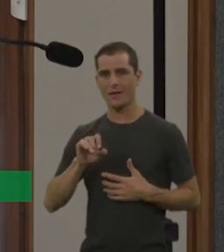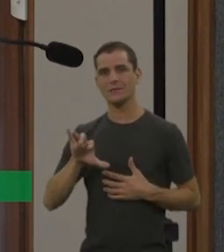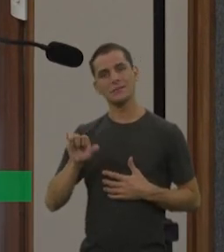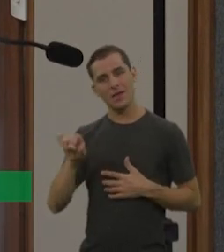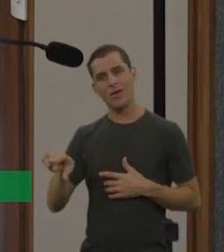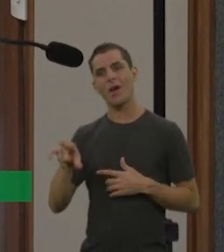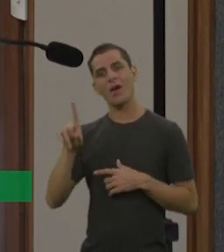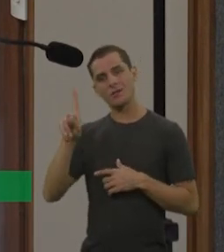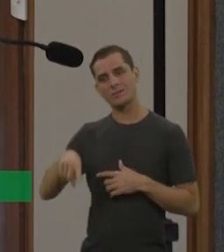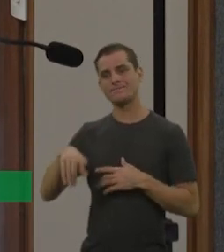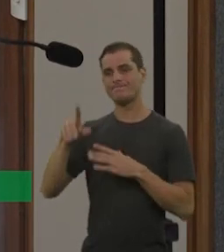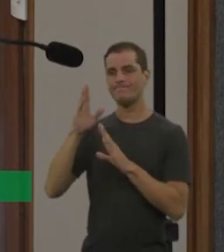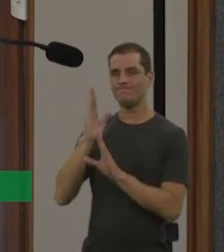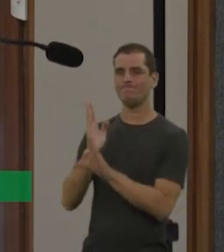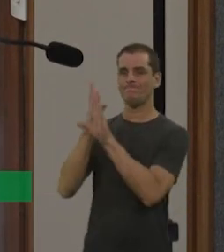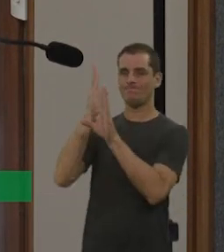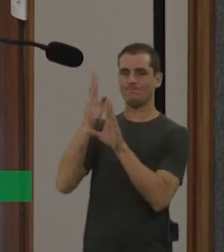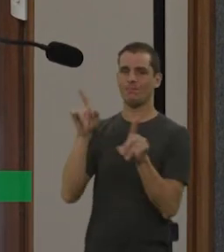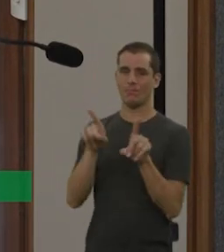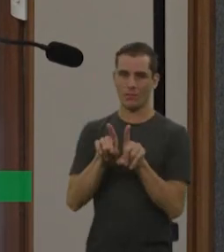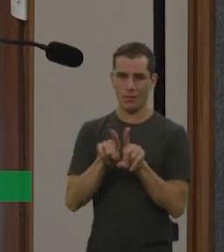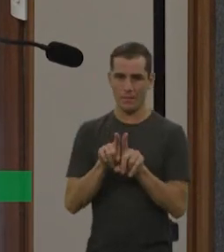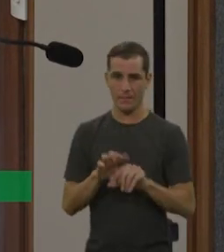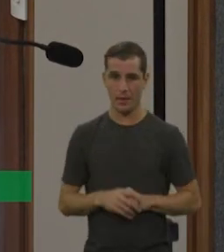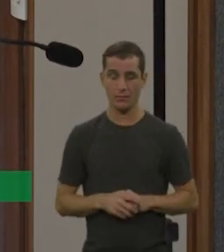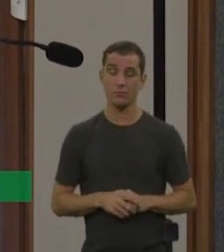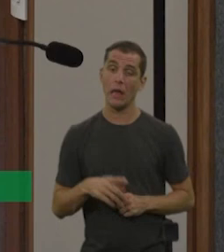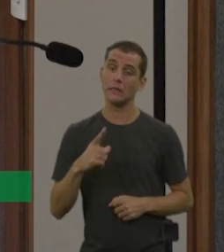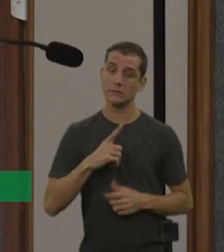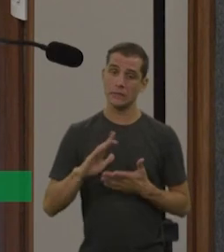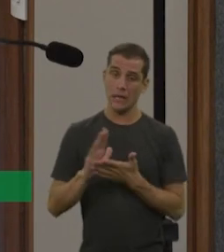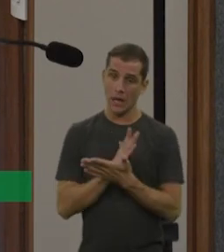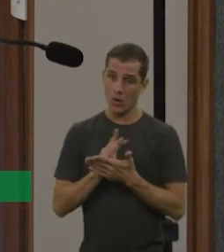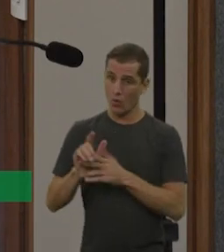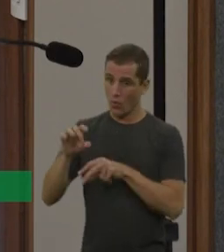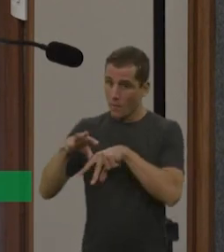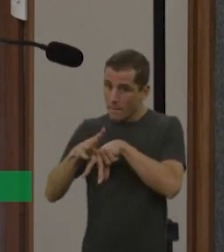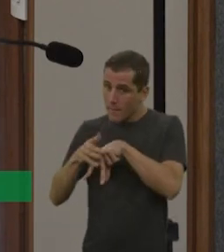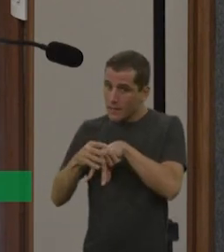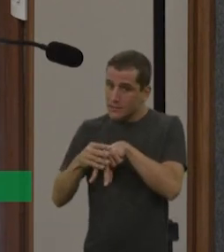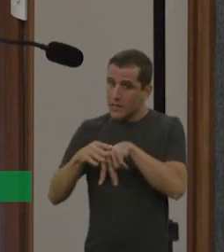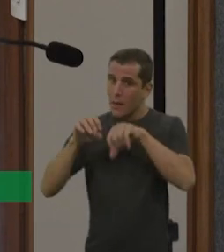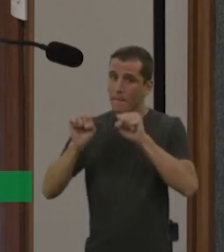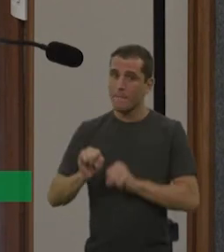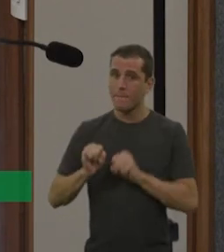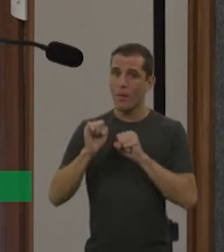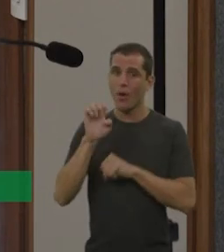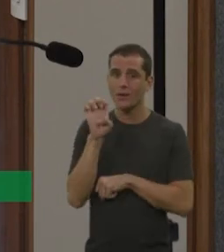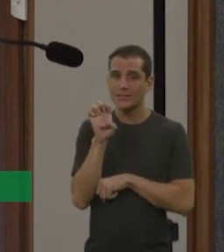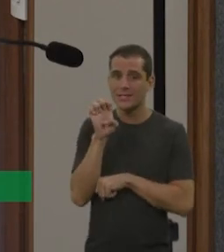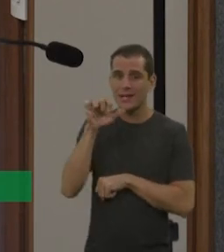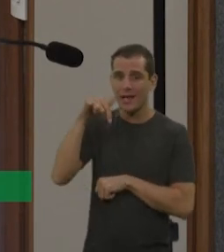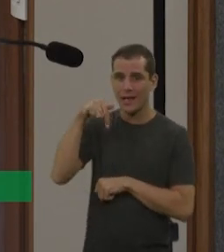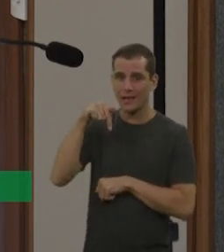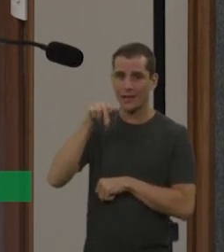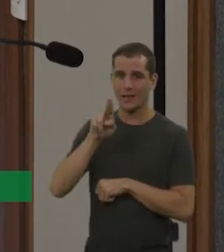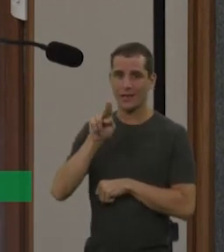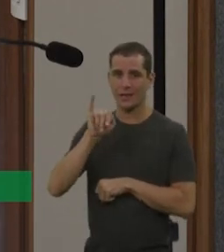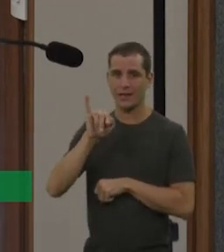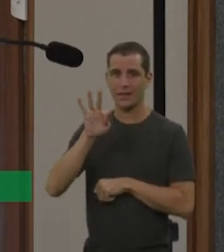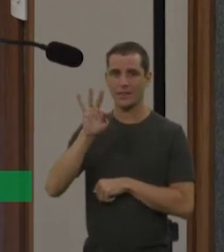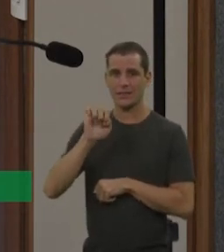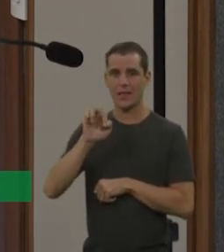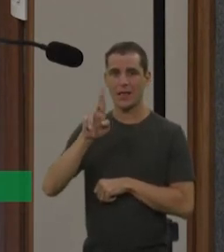Além disso, os pacientes podem fazer icterícia, que é muito comum no início do quadro, né, em crianças